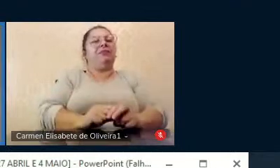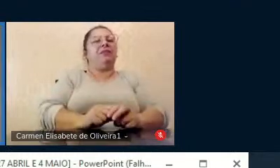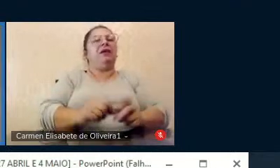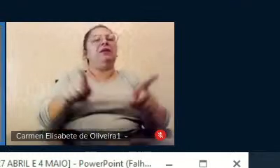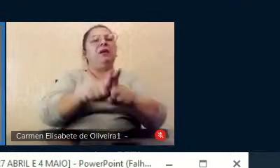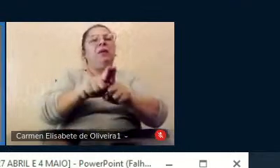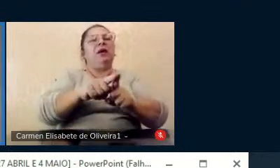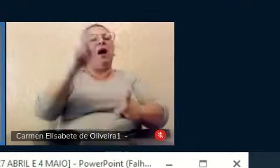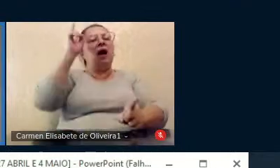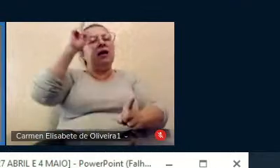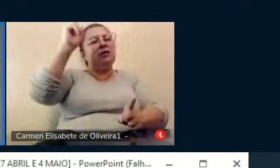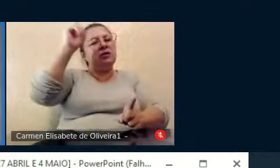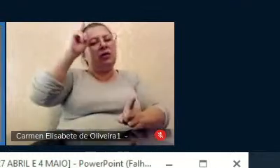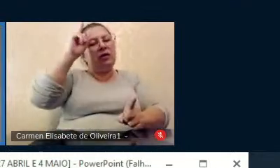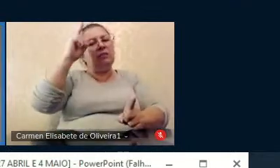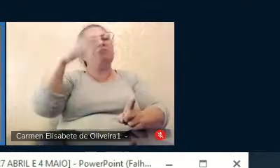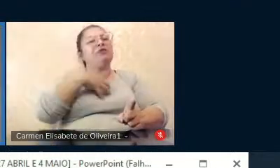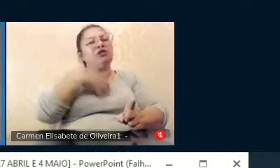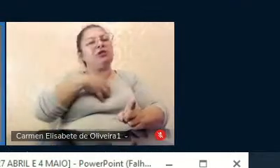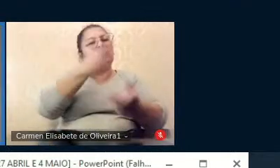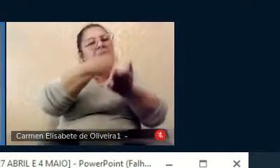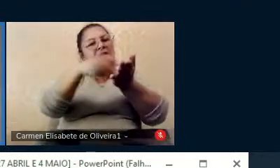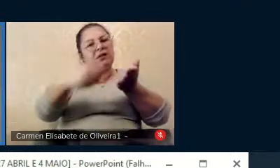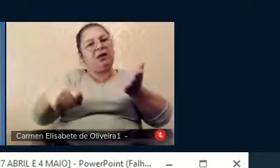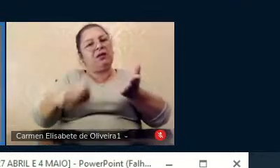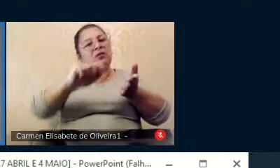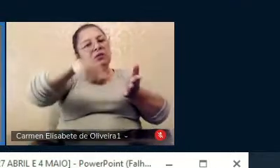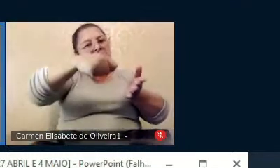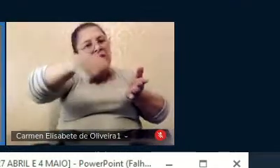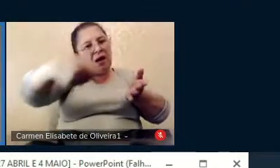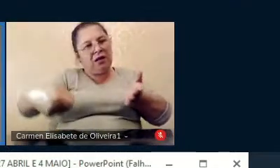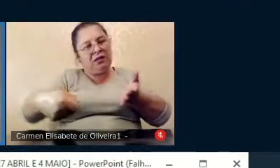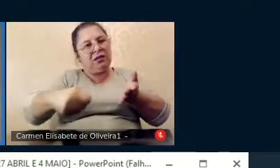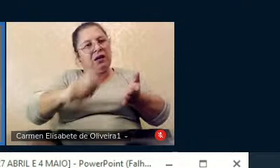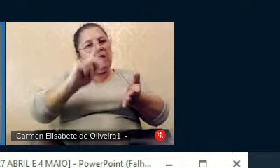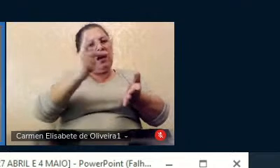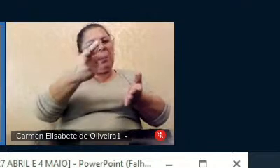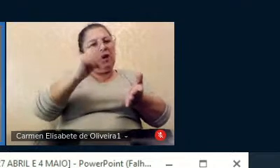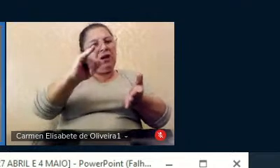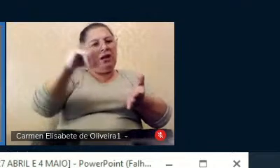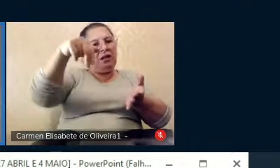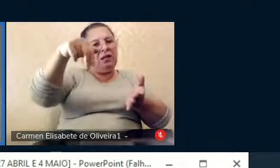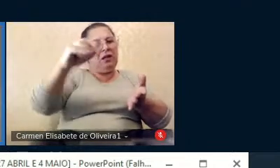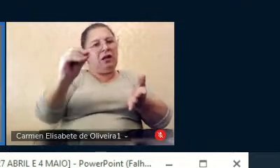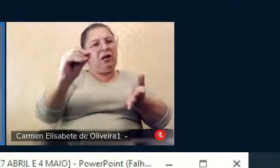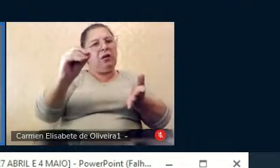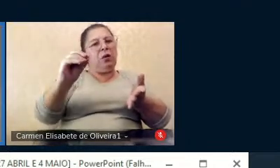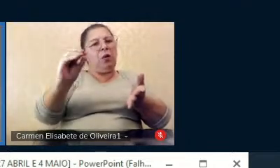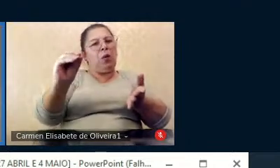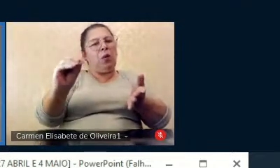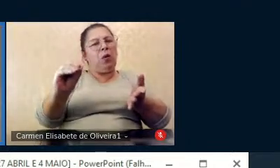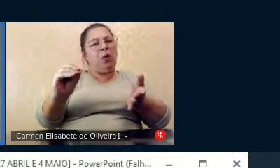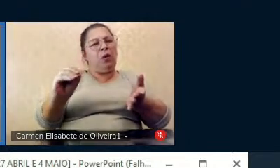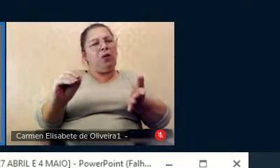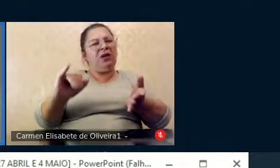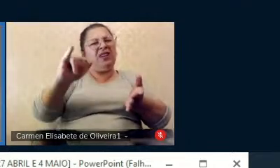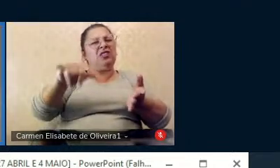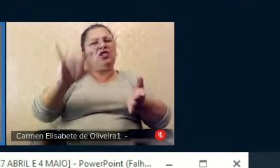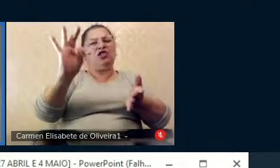também o histórico do sistema de escrita de sinais Signwriting, dentre outros, né? Existem outros sistemas, mas a gente vai ver